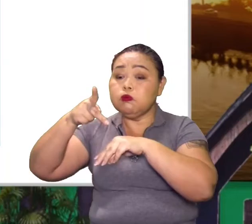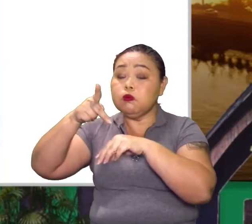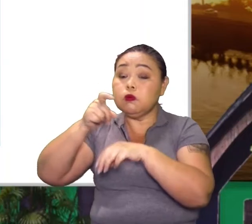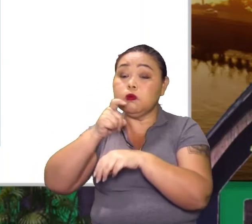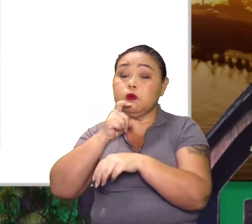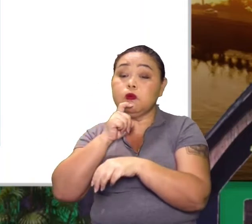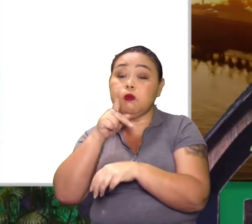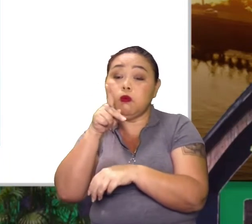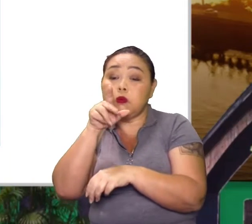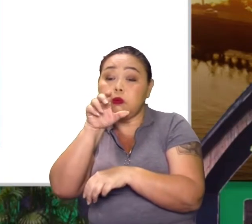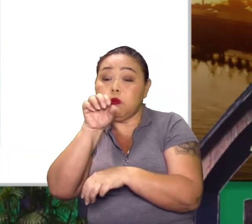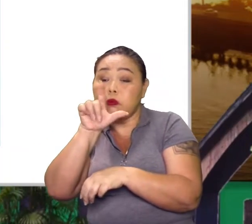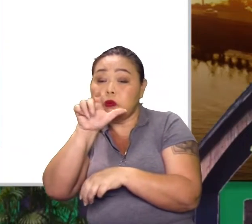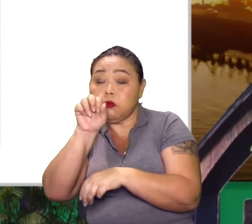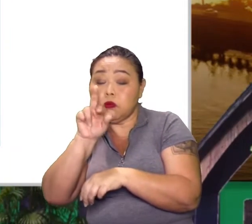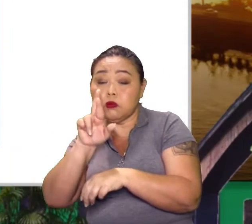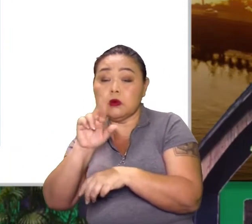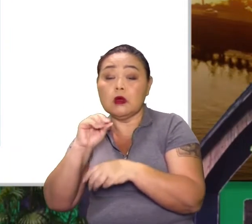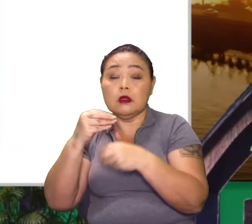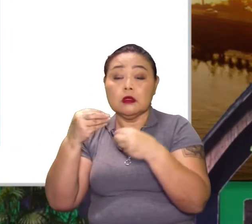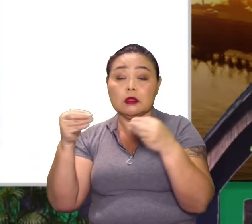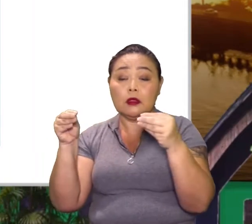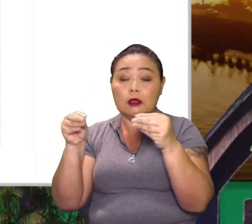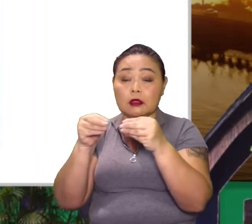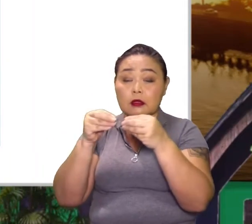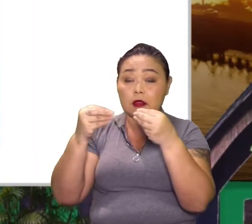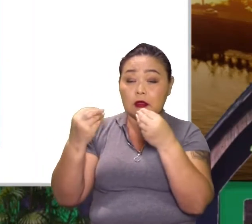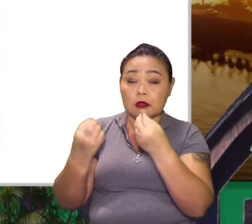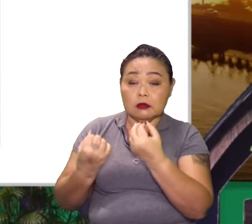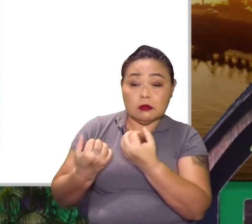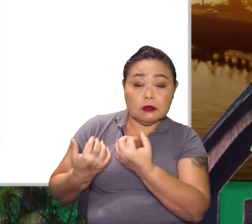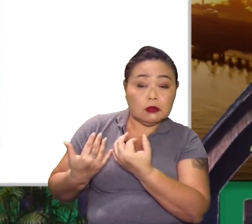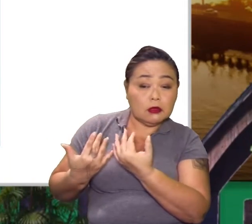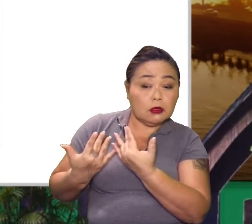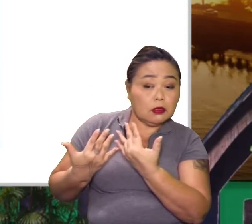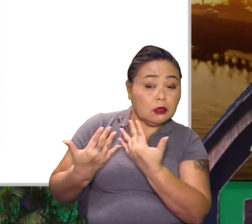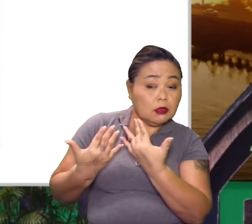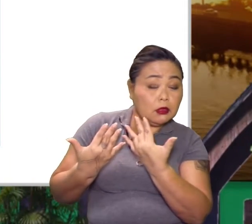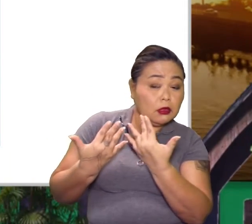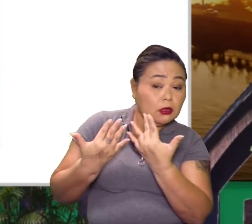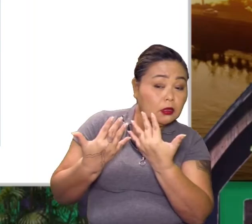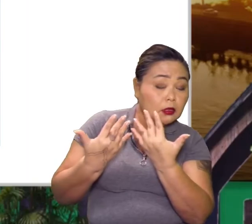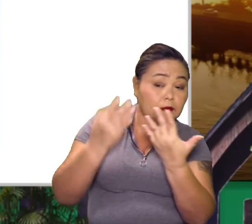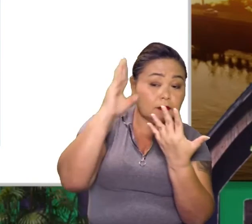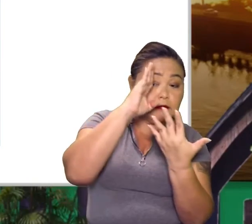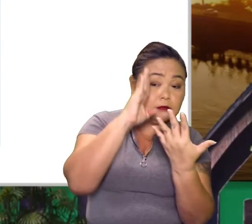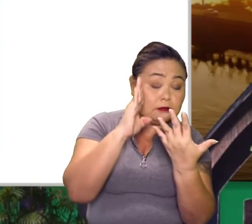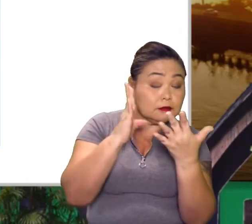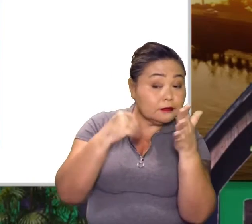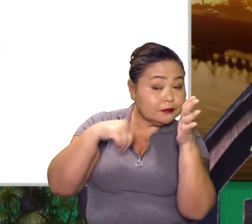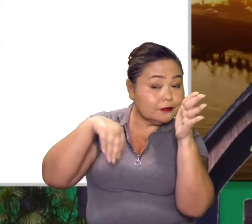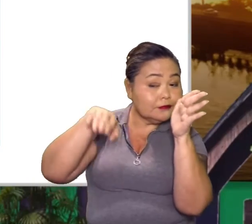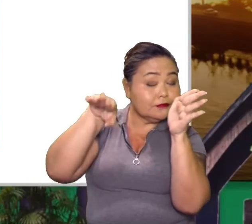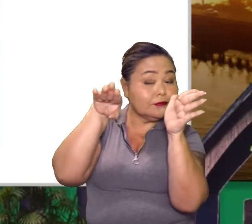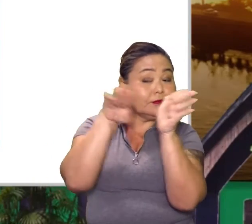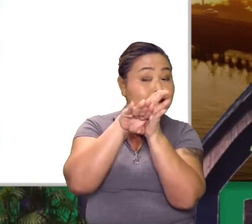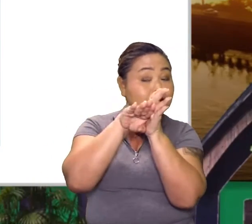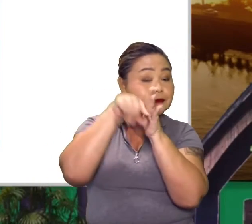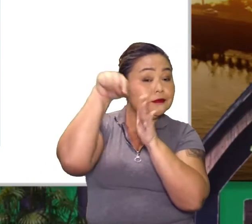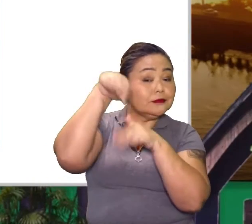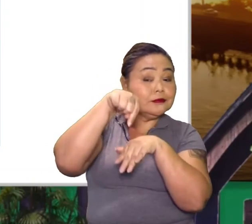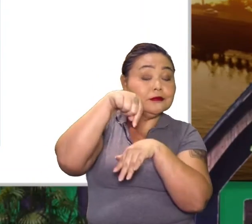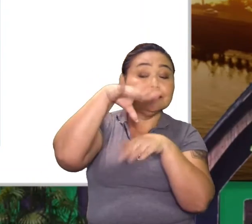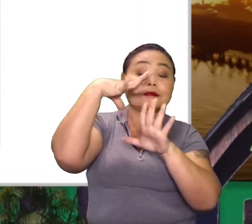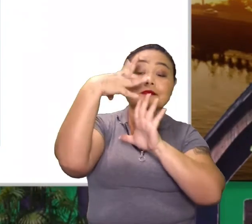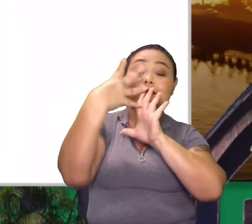umidade, ganha força e vem subindo o território brasileiro até chegar